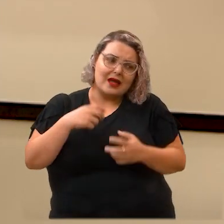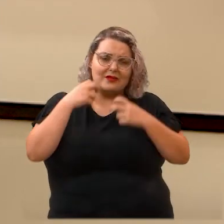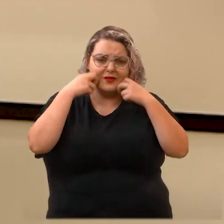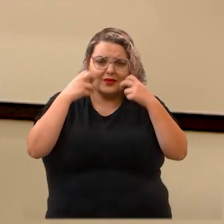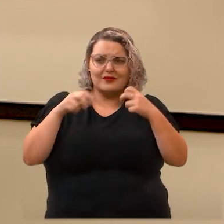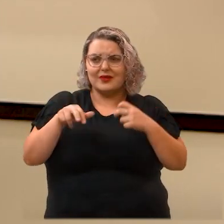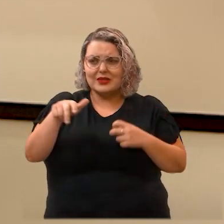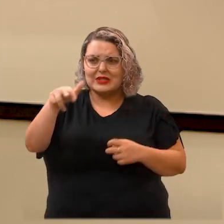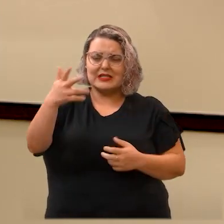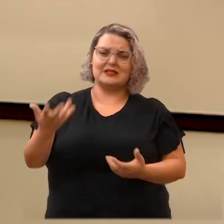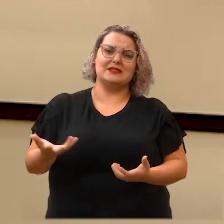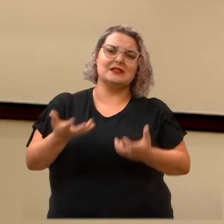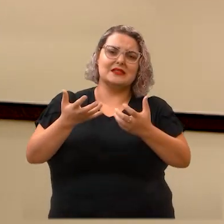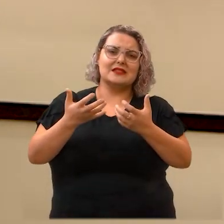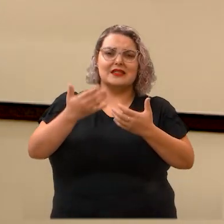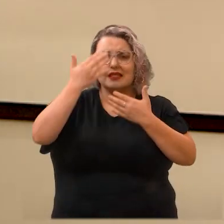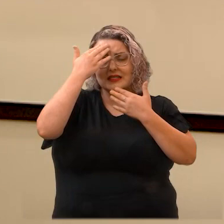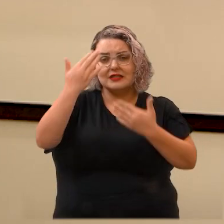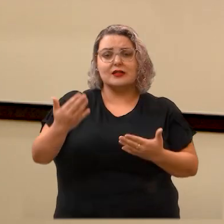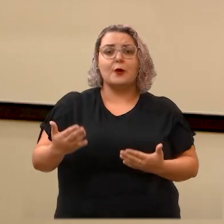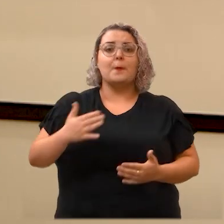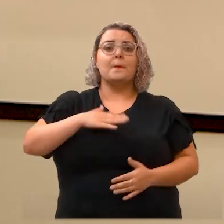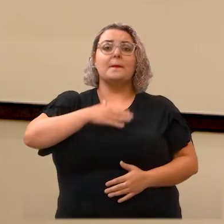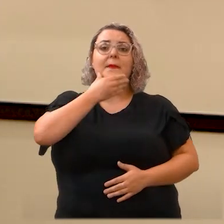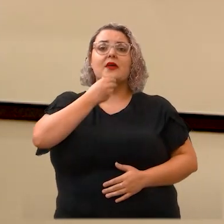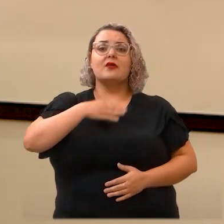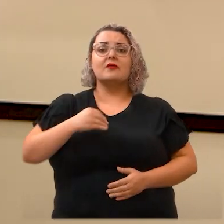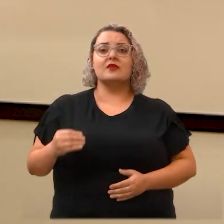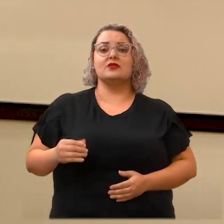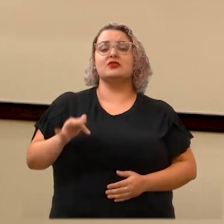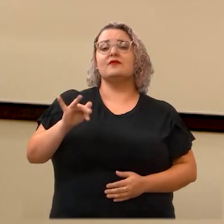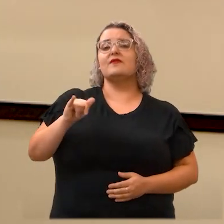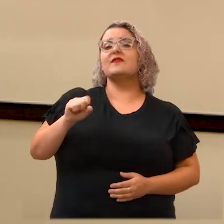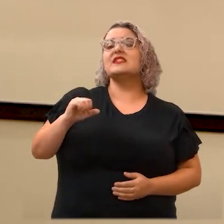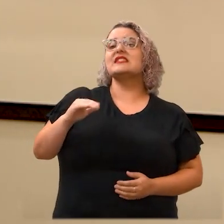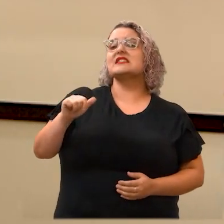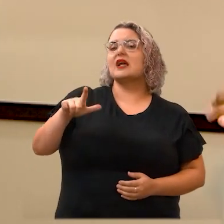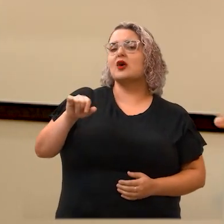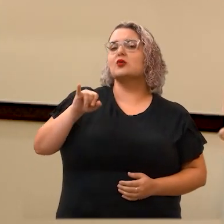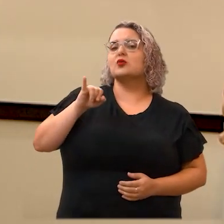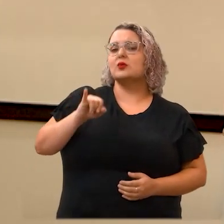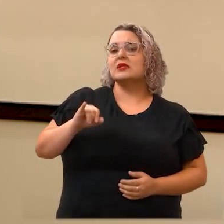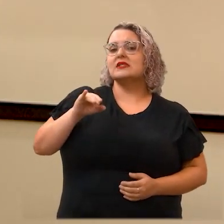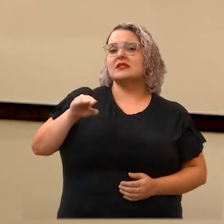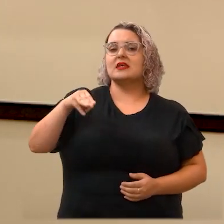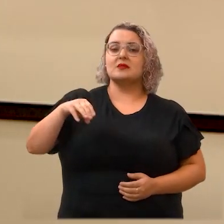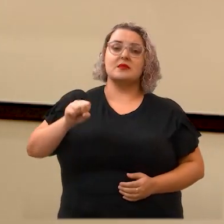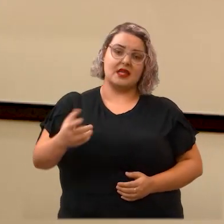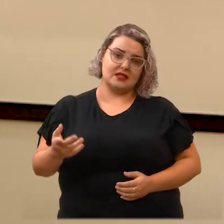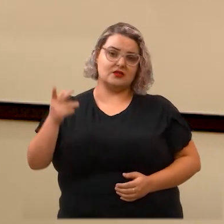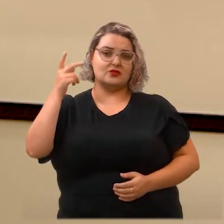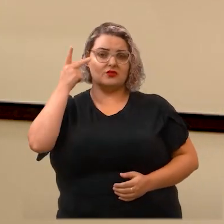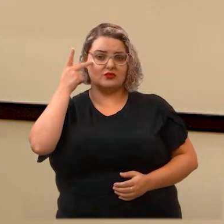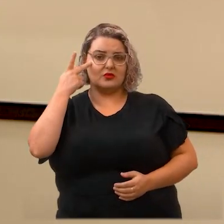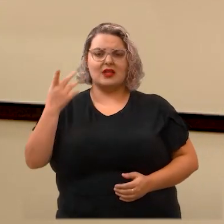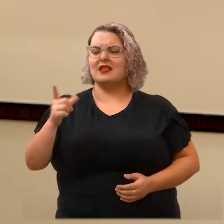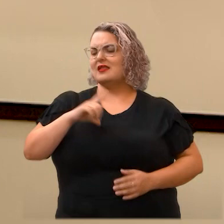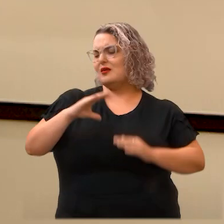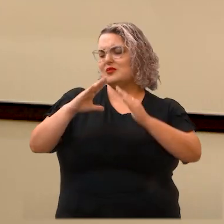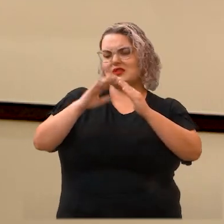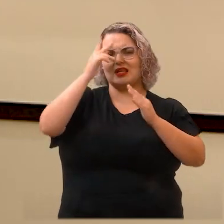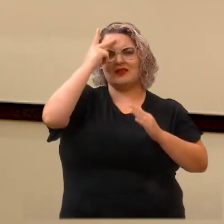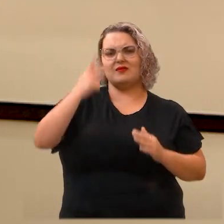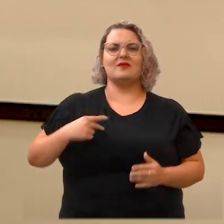Fiquei com vergonha de subir o meu filho passou de fiscal do ICMS né que o estado de São Paulo hoje nós temos